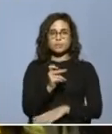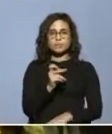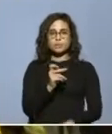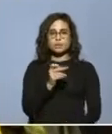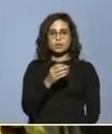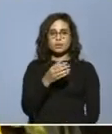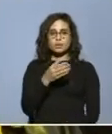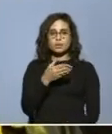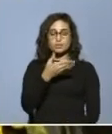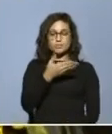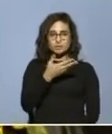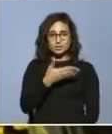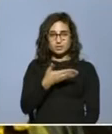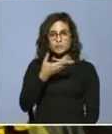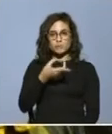194ª